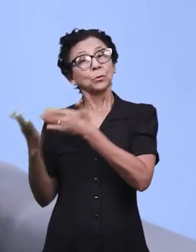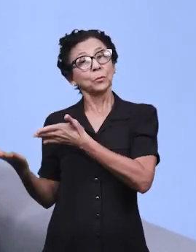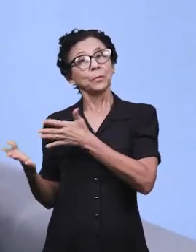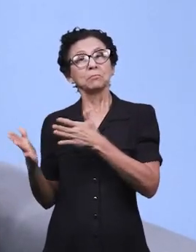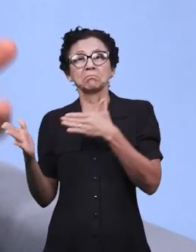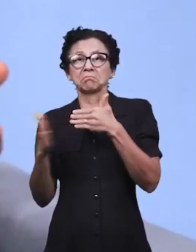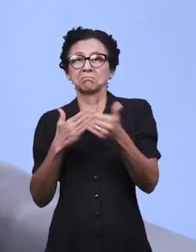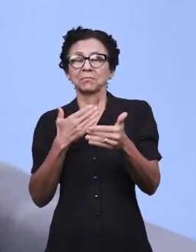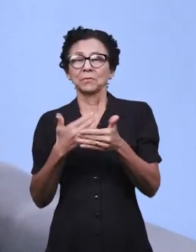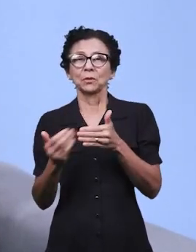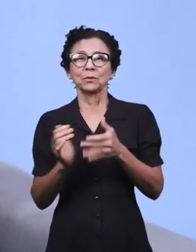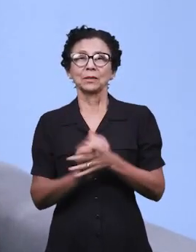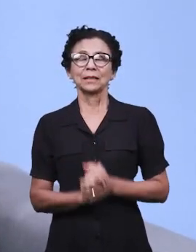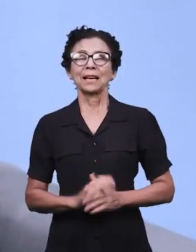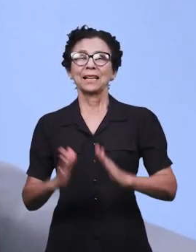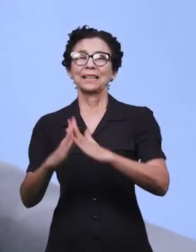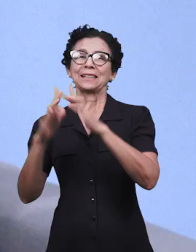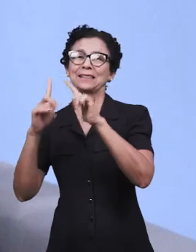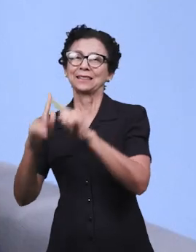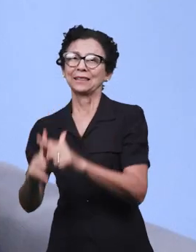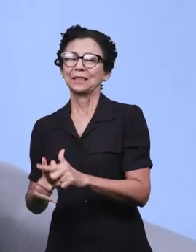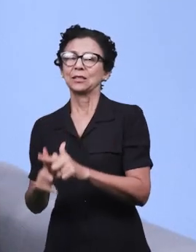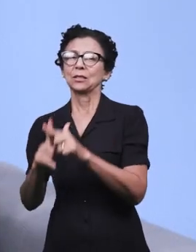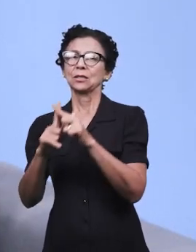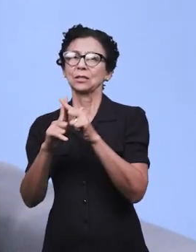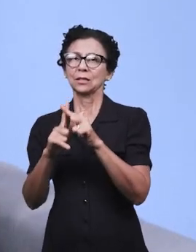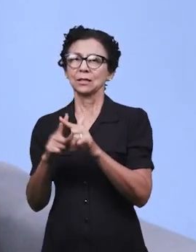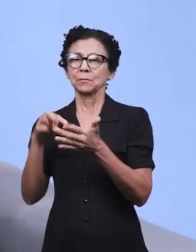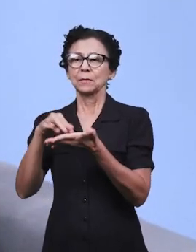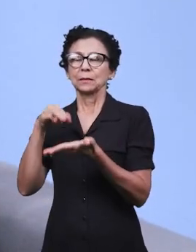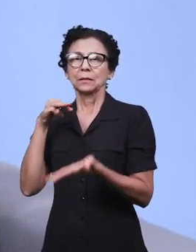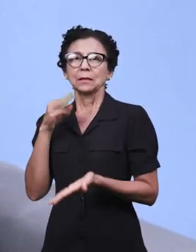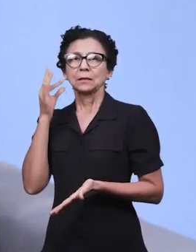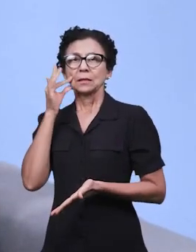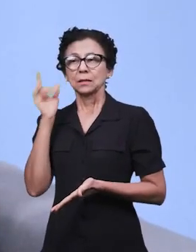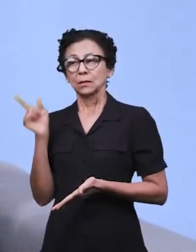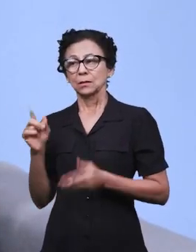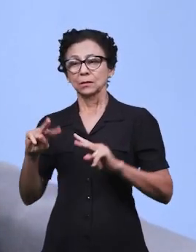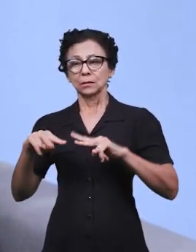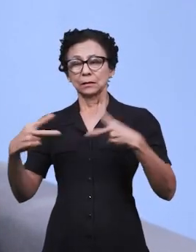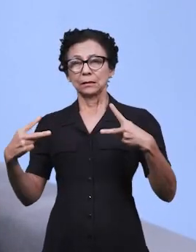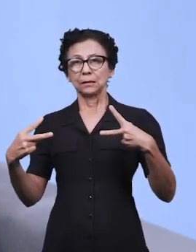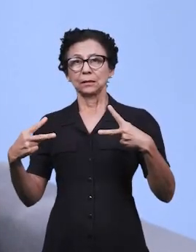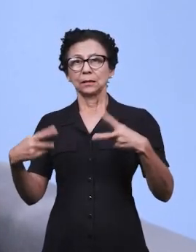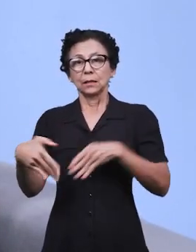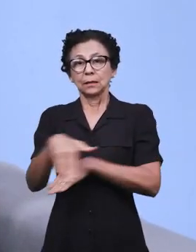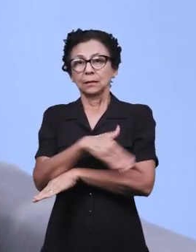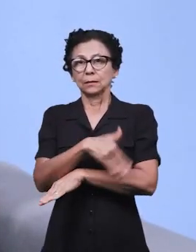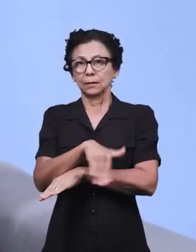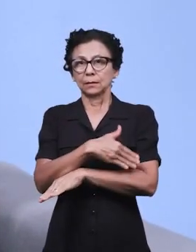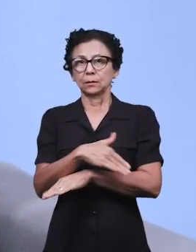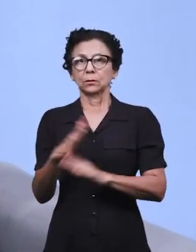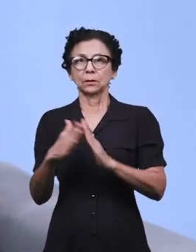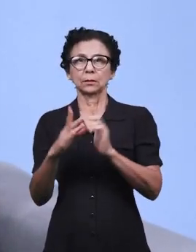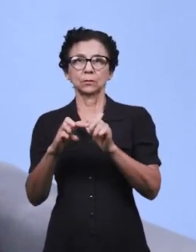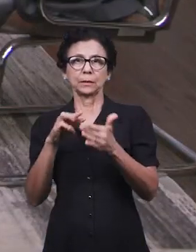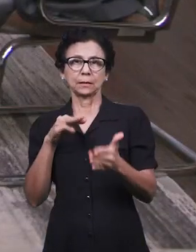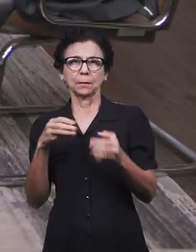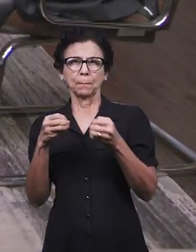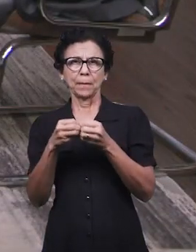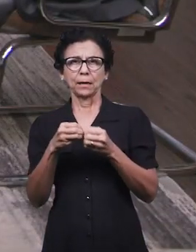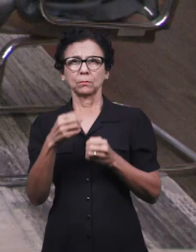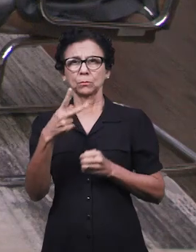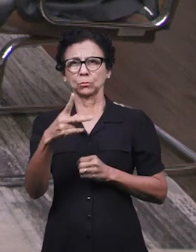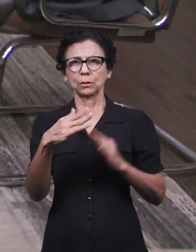então, em qualquer um dos templos da Igreja Cristã Maranata, está aparecendo um outro link aqui agora, você vai encontrar a igreja mais perto da sua casa. Mas